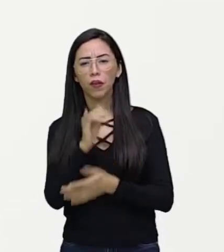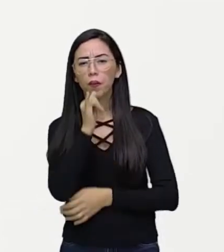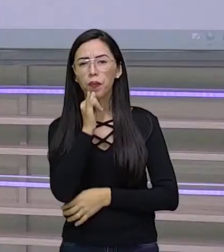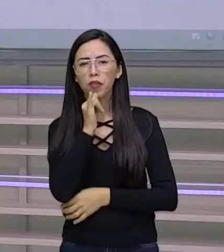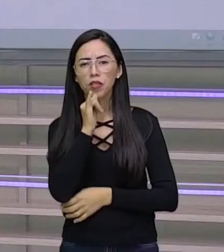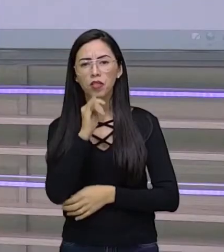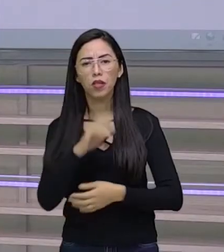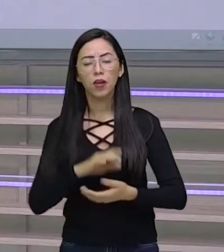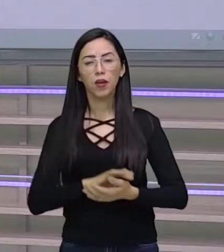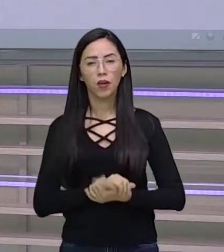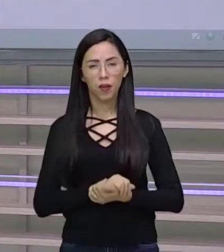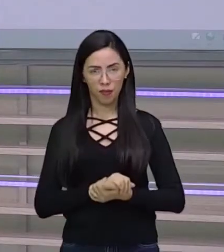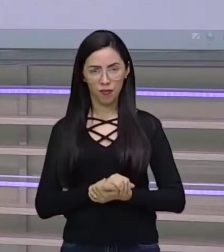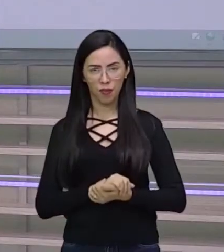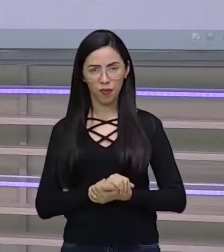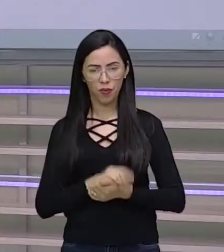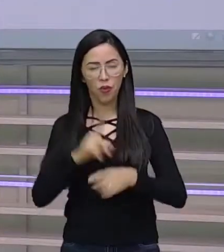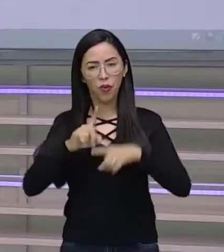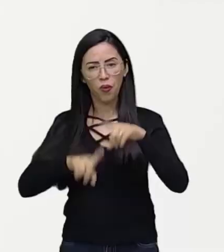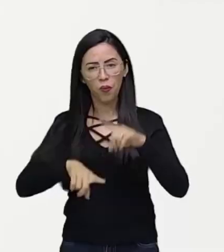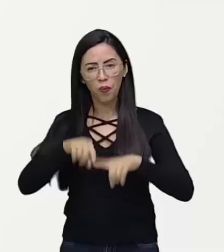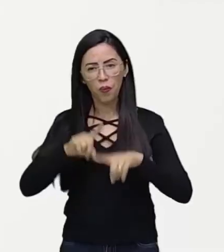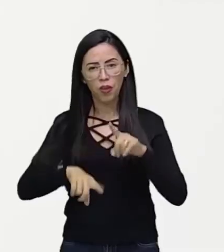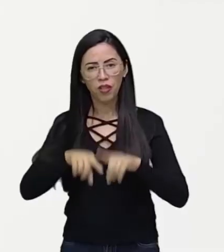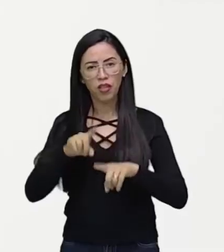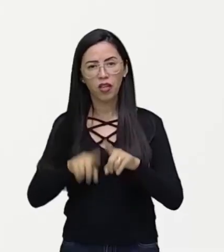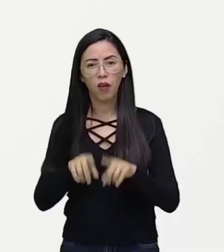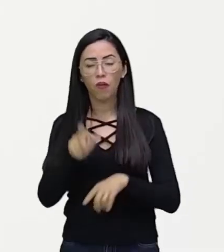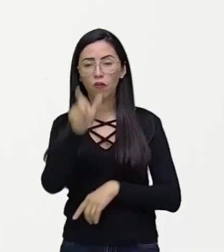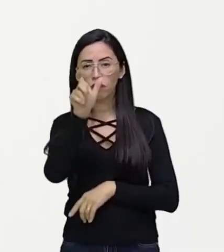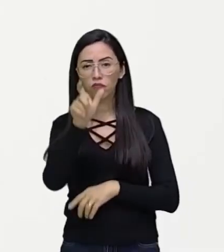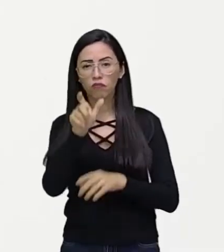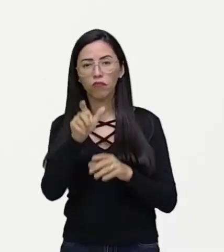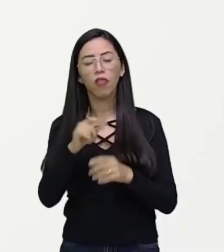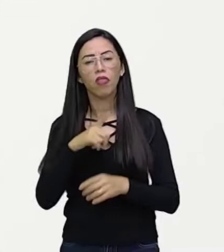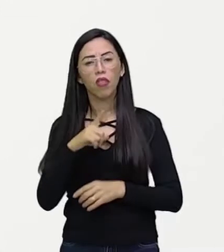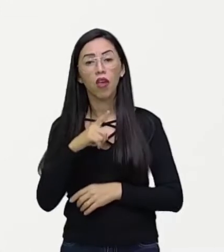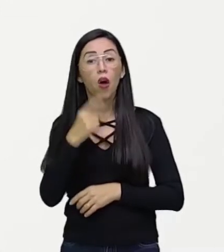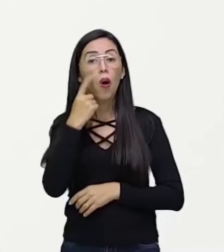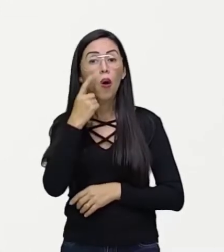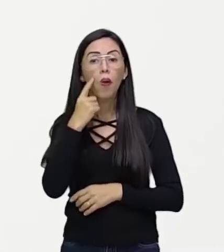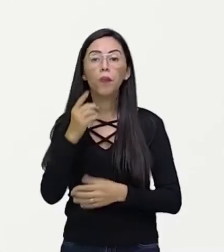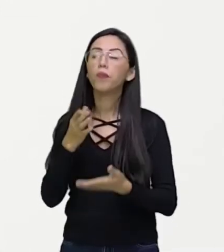lá nos rótulos? Nós temos quilograma,